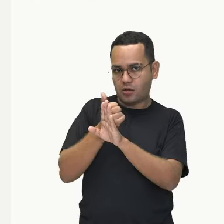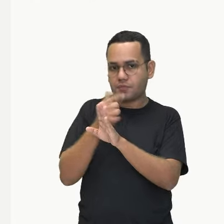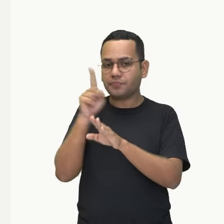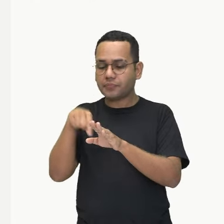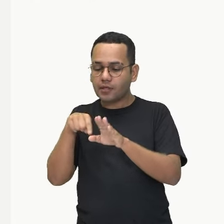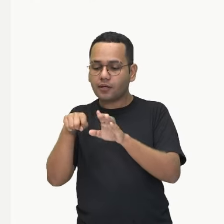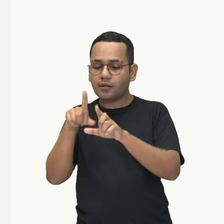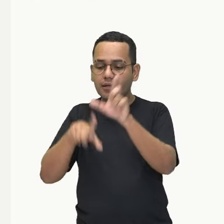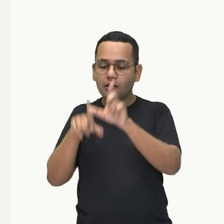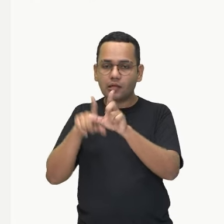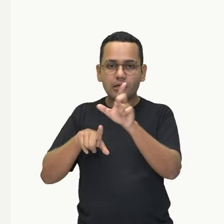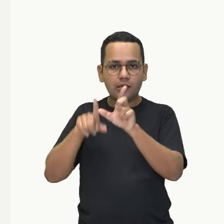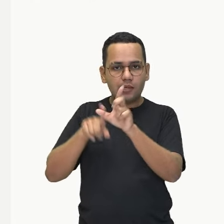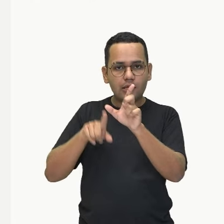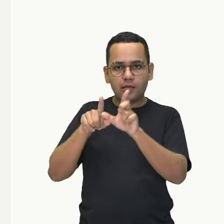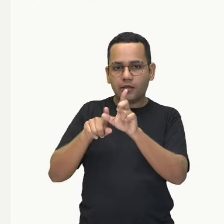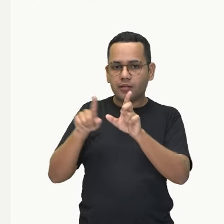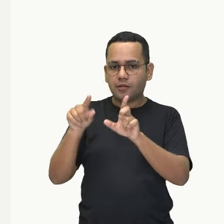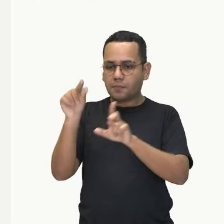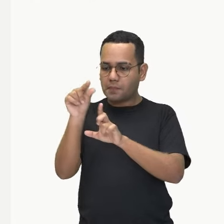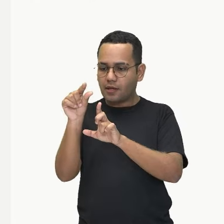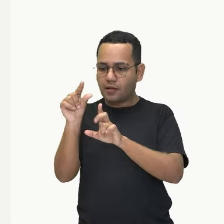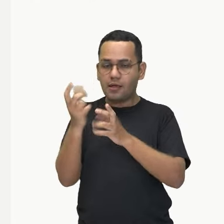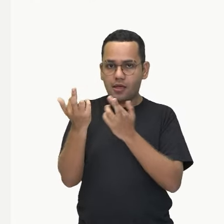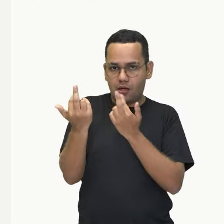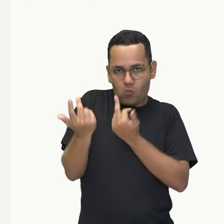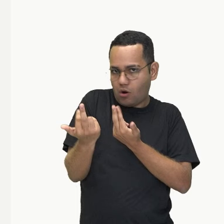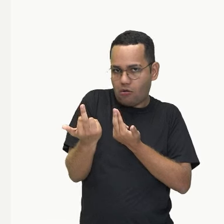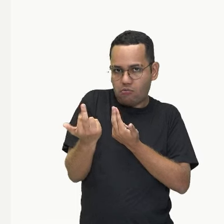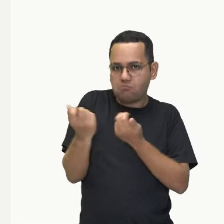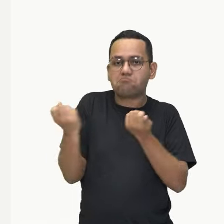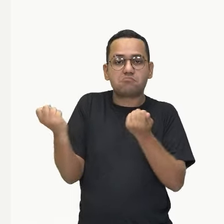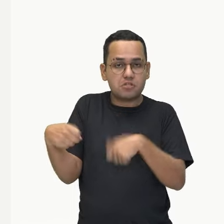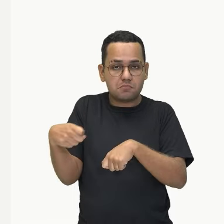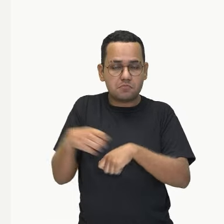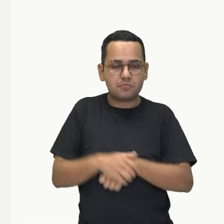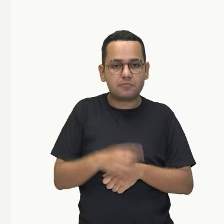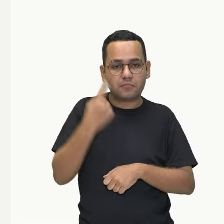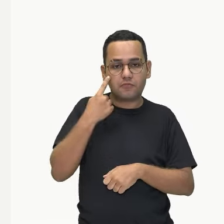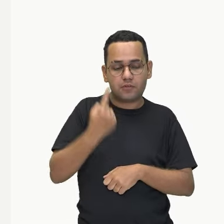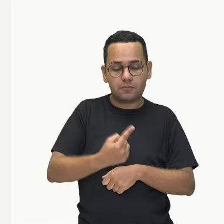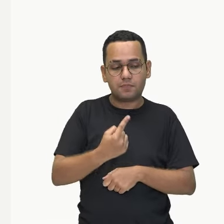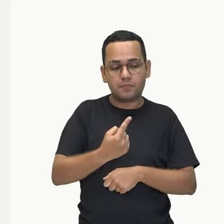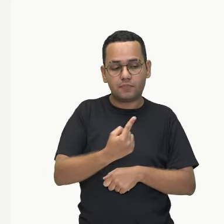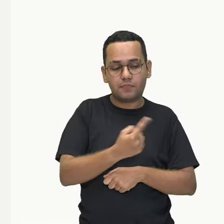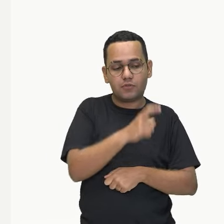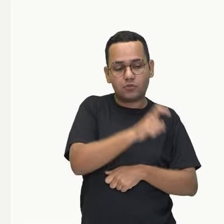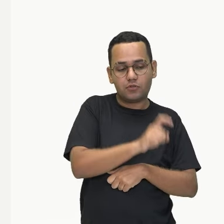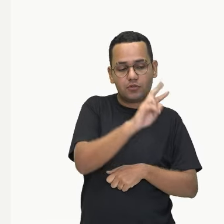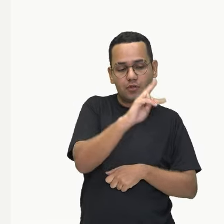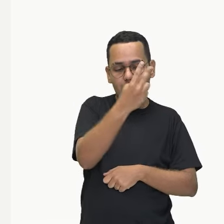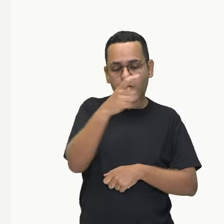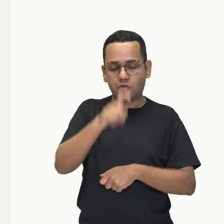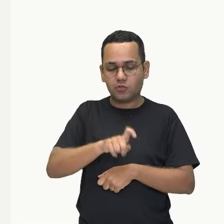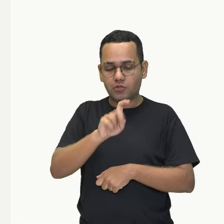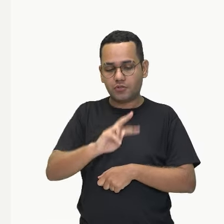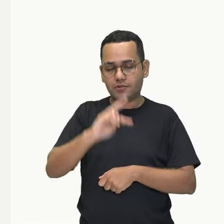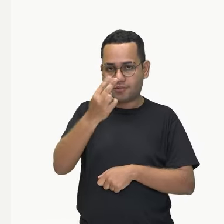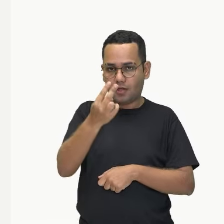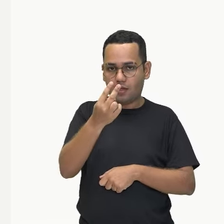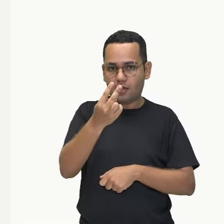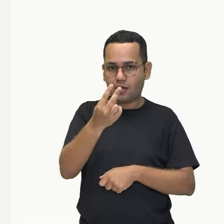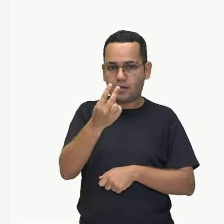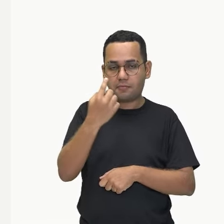termos semelhantes? São. Eles possuem a mesma variável e esta variável possui o